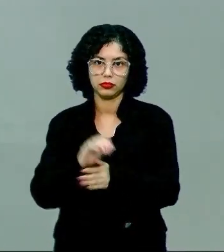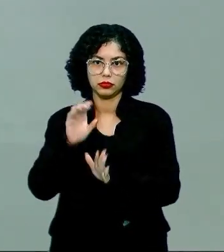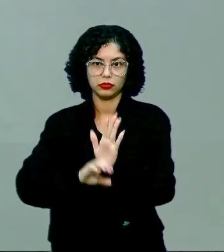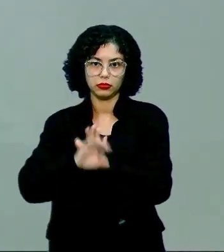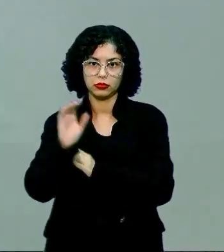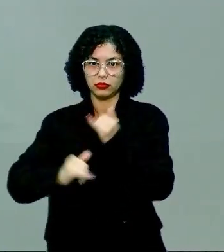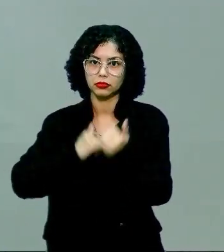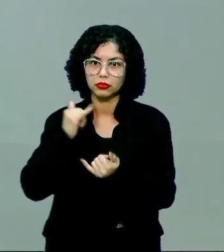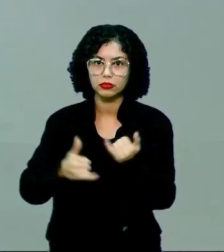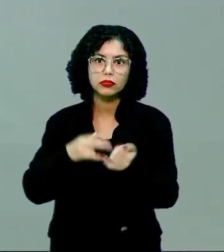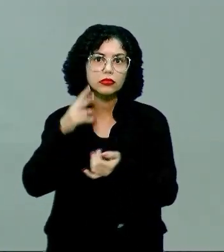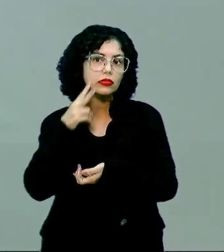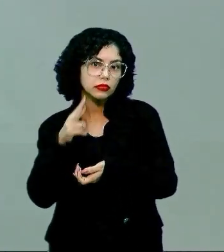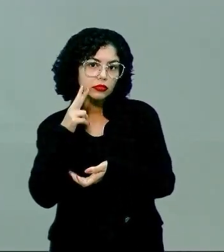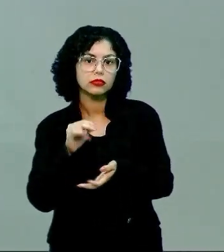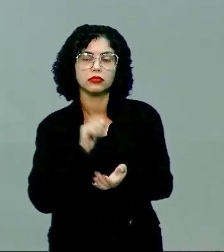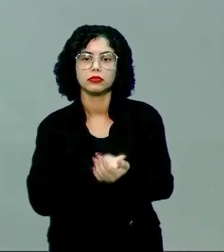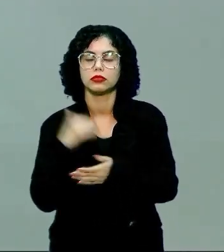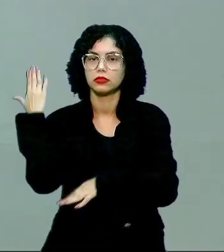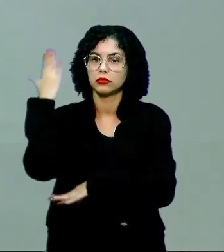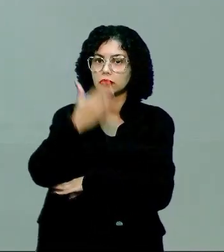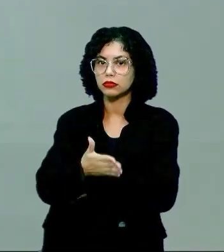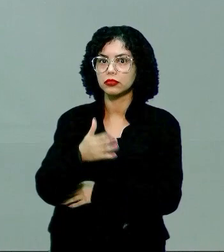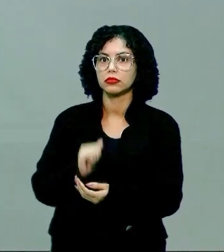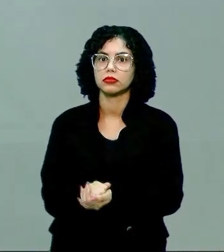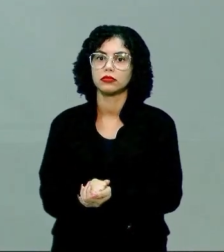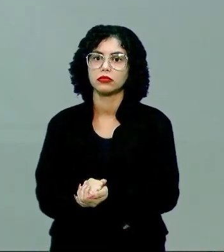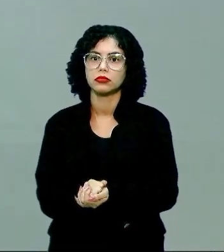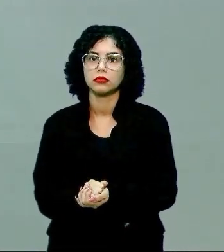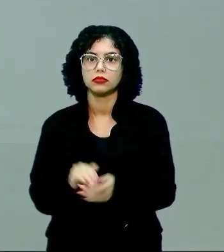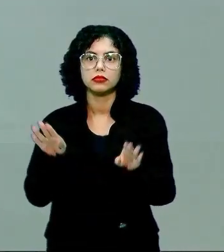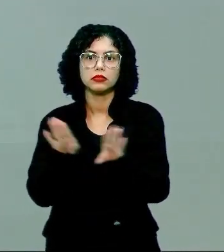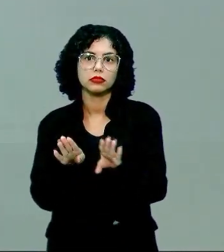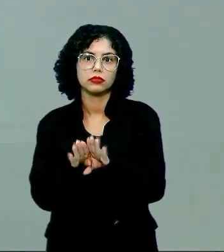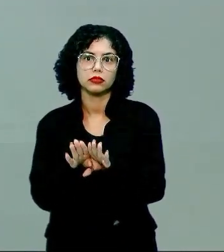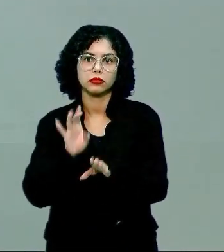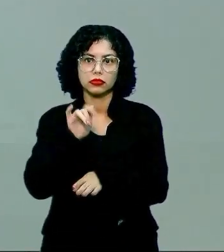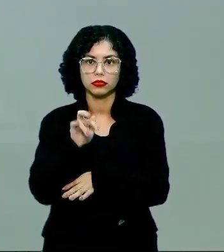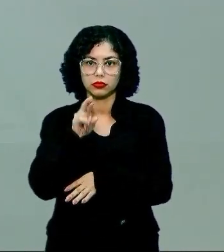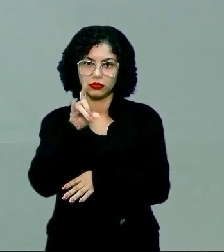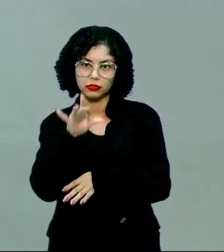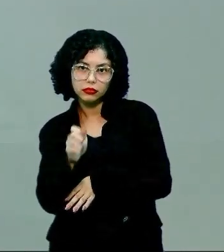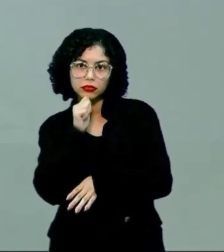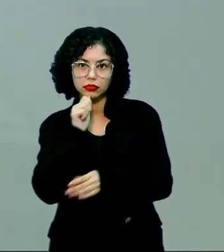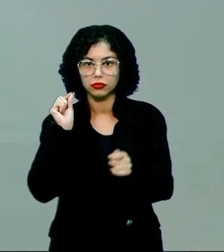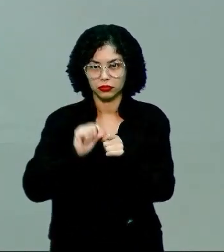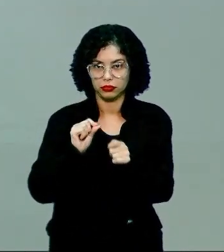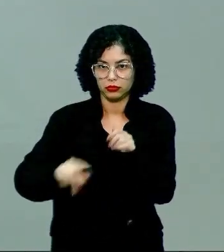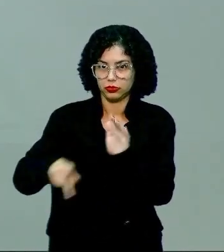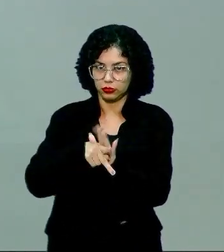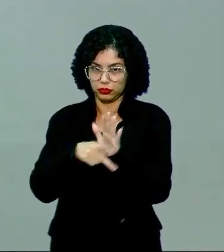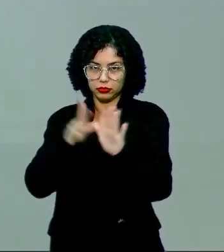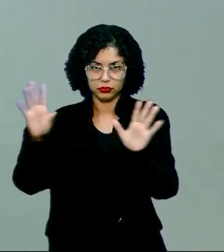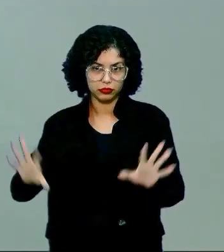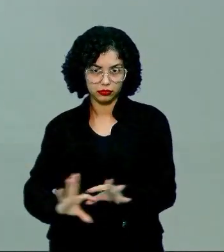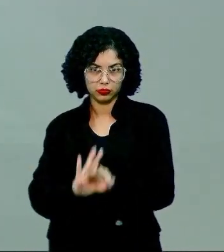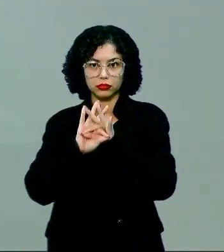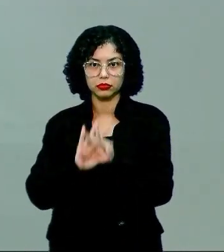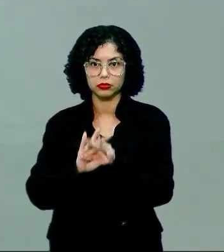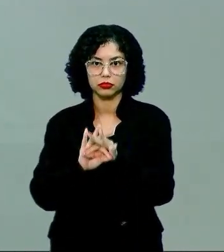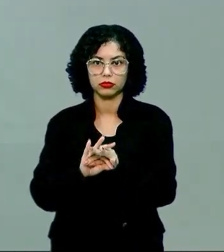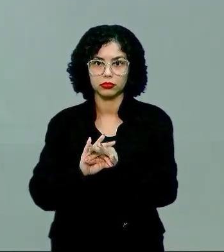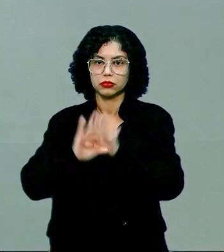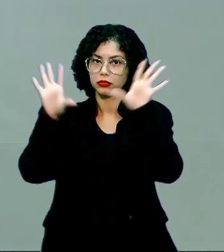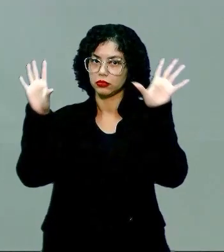conceito de brincadeira a gente já viu que é direcionado a ludicidade e essa ludicidade ela faz justamente com relação com